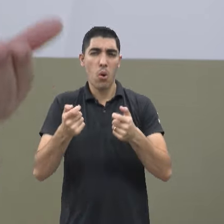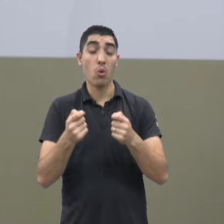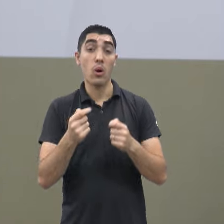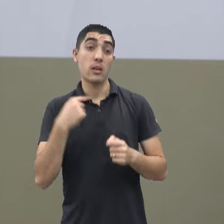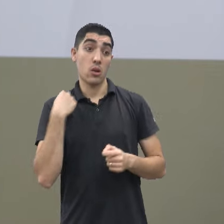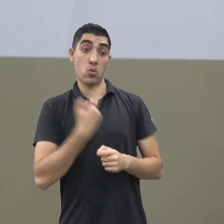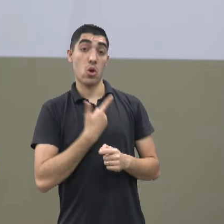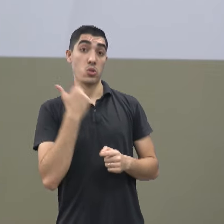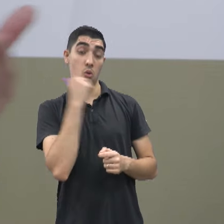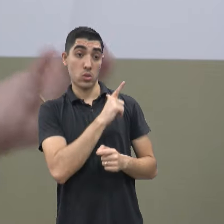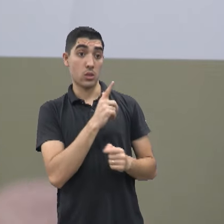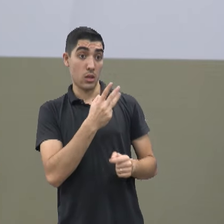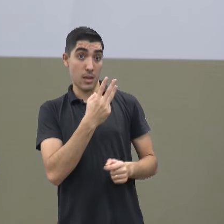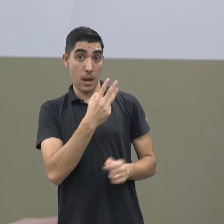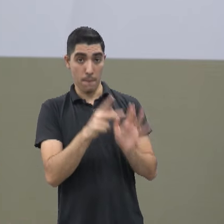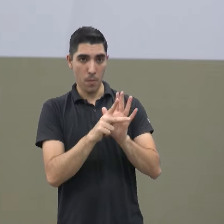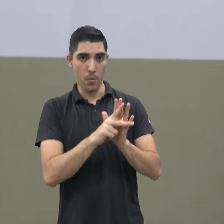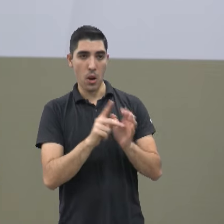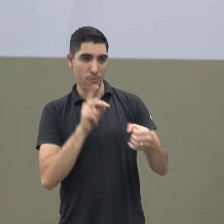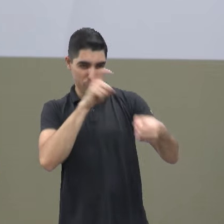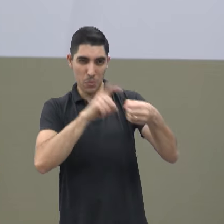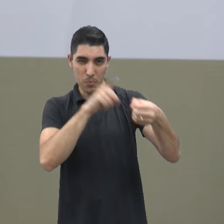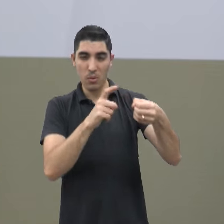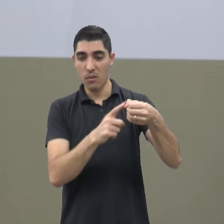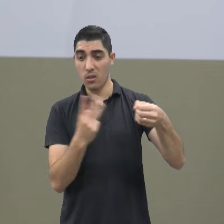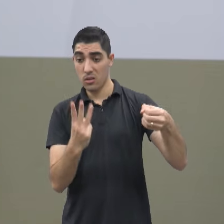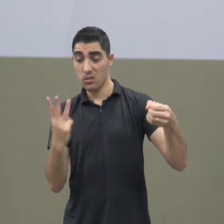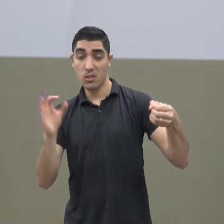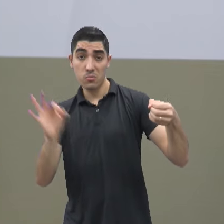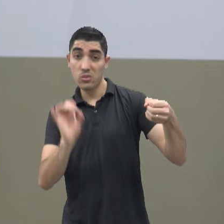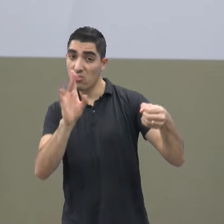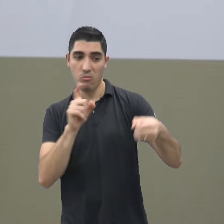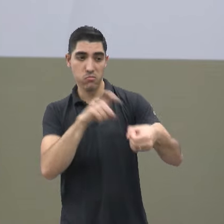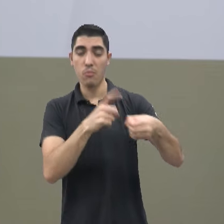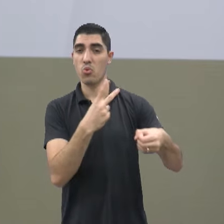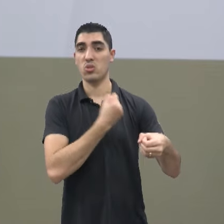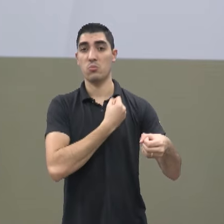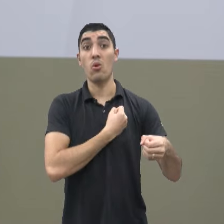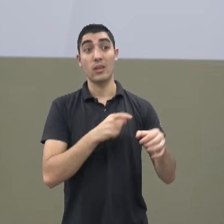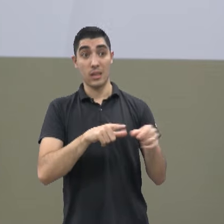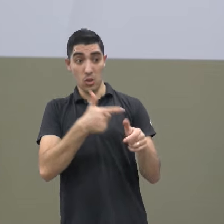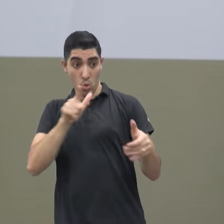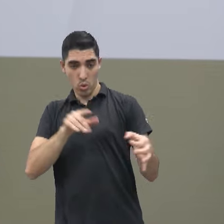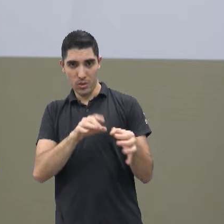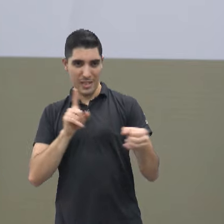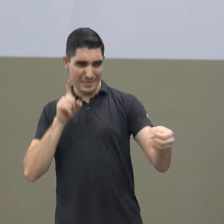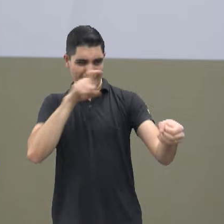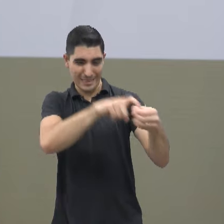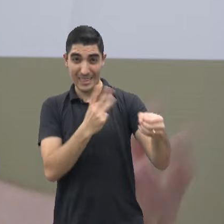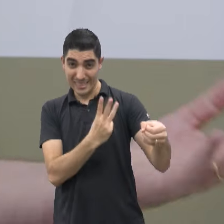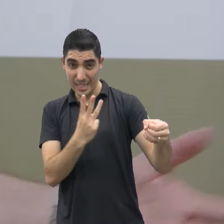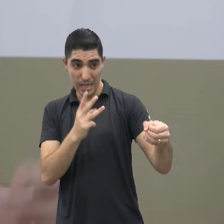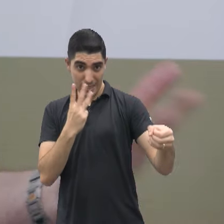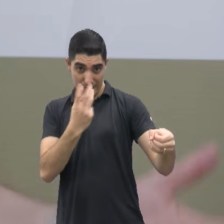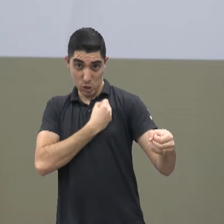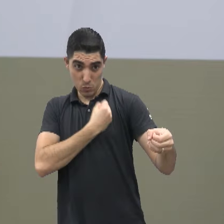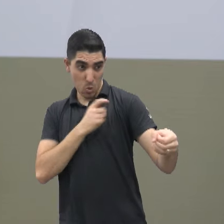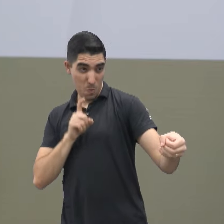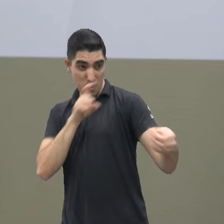nós tivemos 39% e de 2, 33%. Então o aproveitamento não foi bom. Mas a gente lutou, brigou, conseguiu se acertar